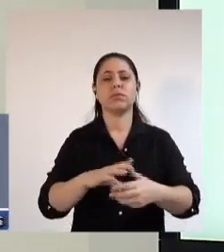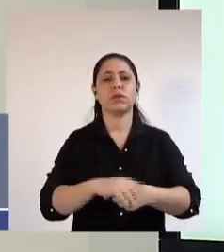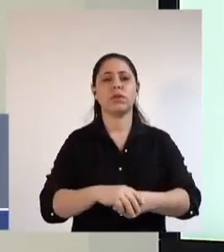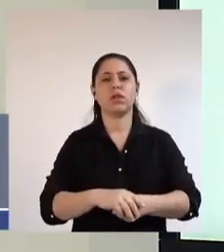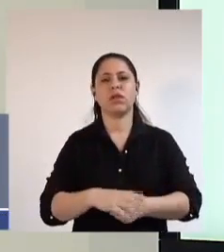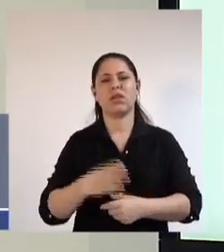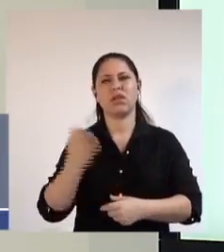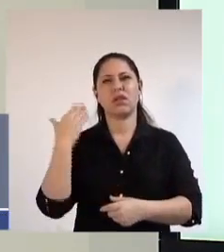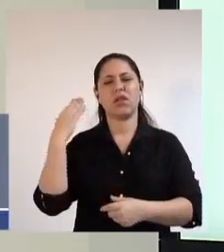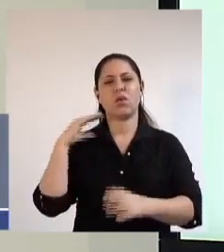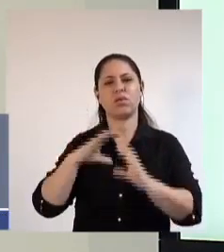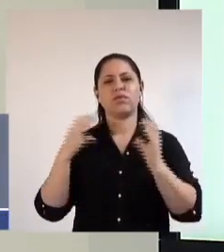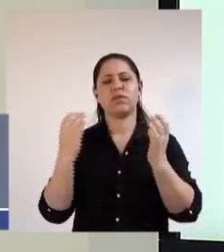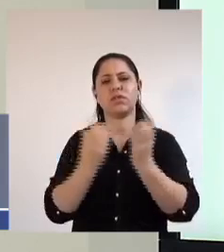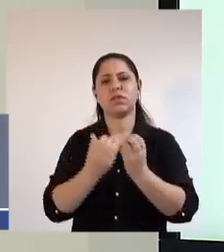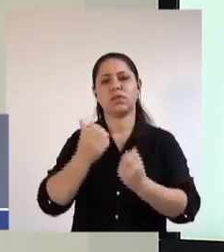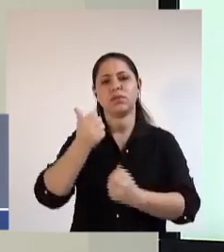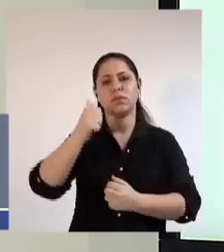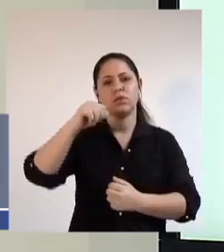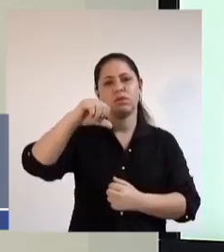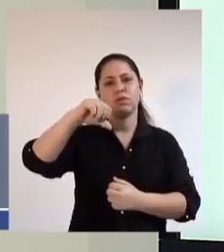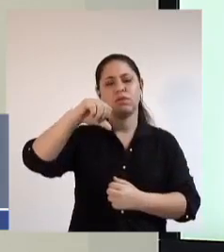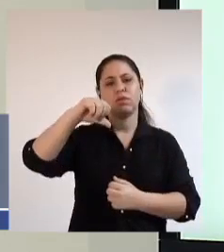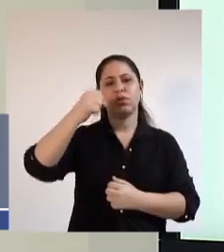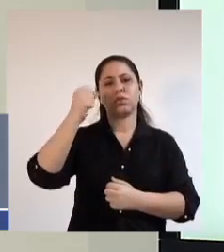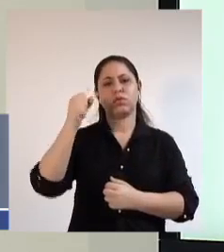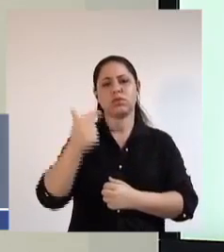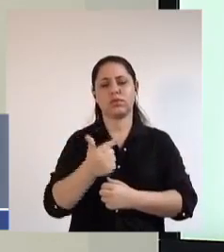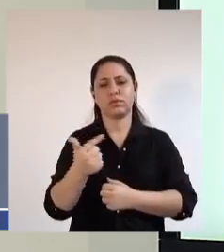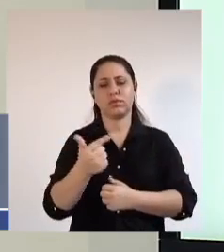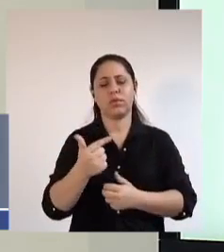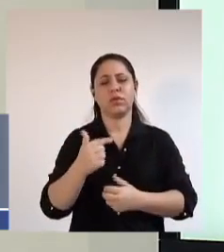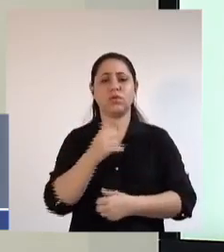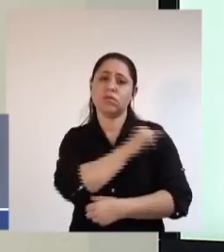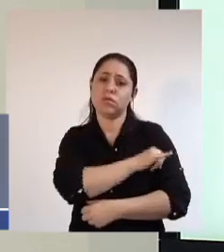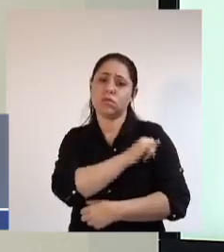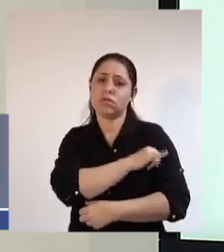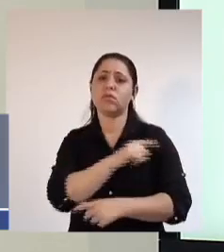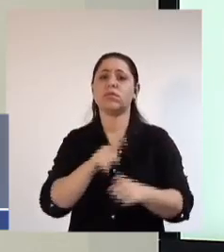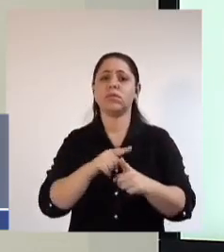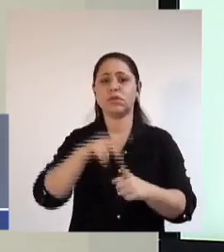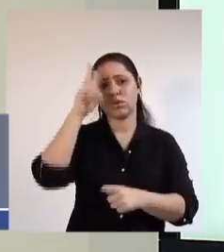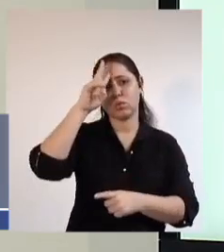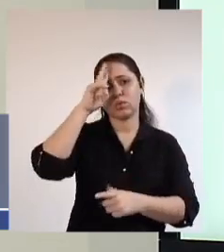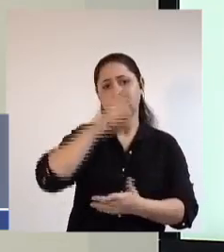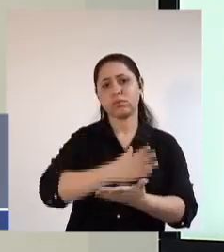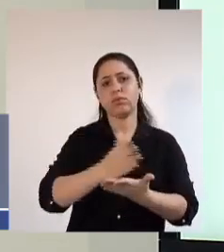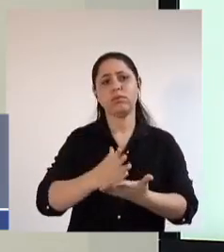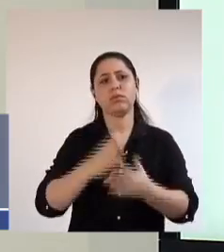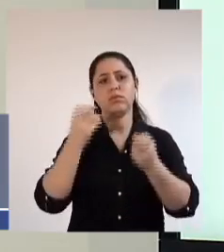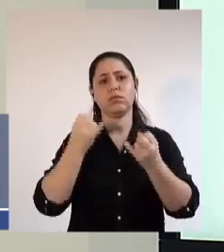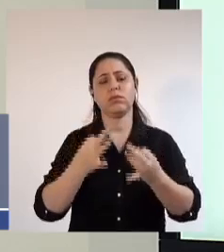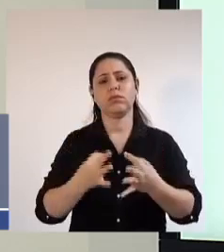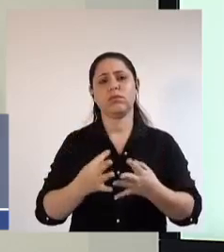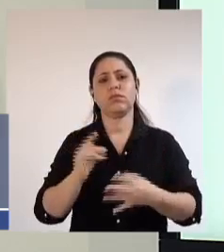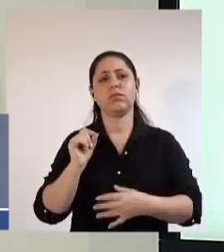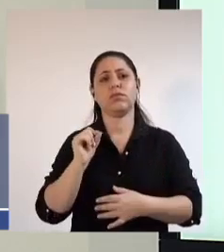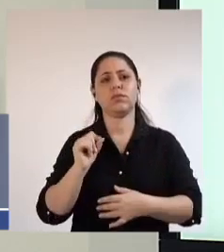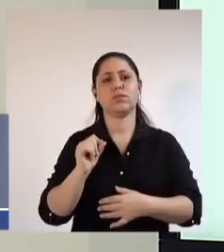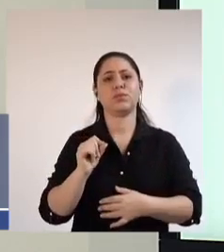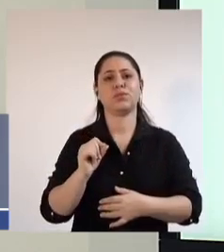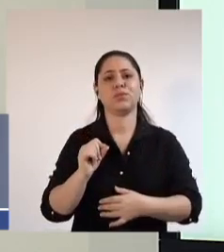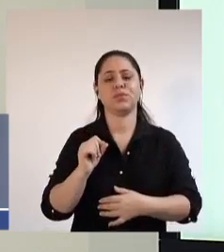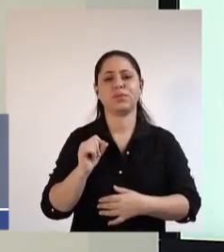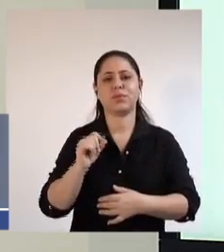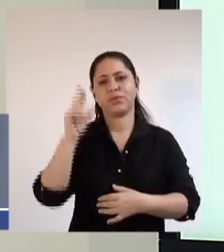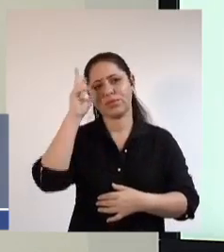né então começa a contar um pouquinho dessa história é importante também disse nesse ponto e